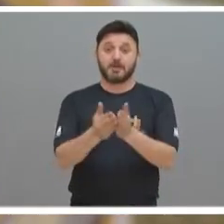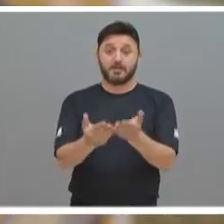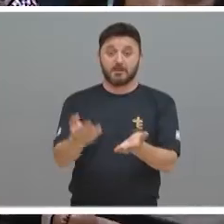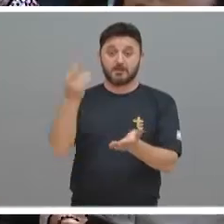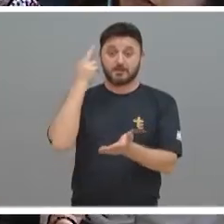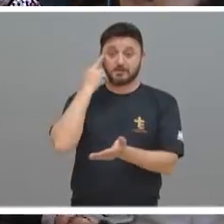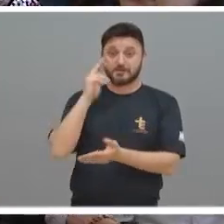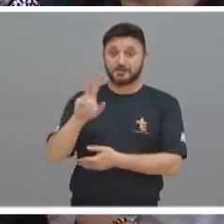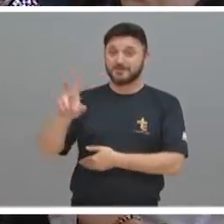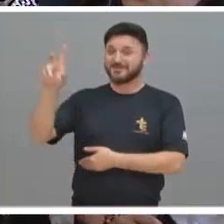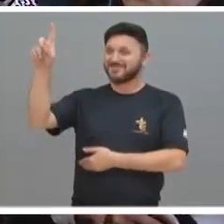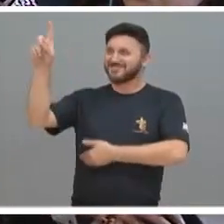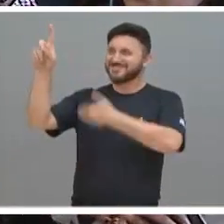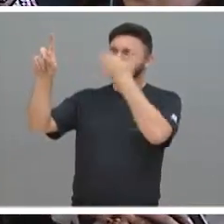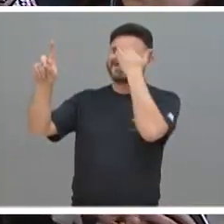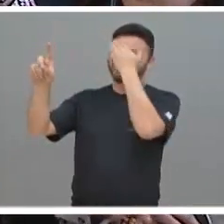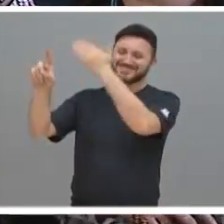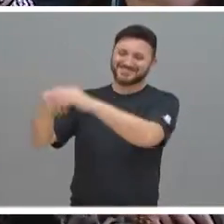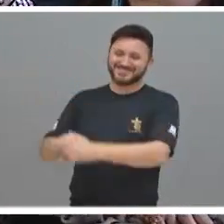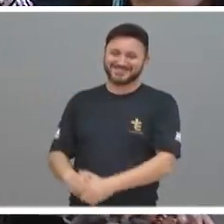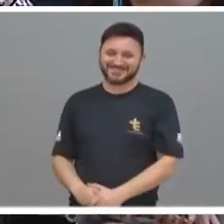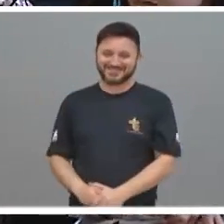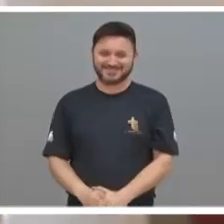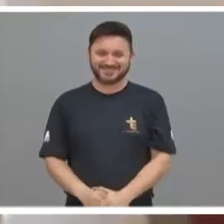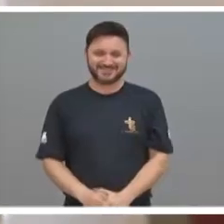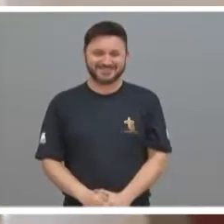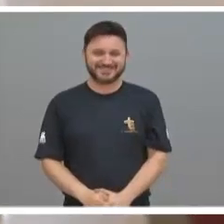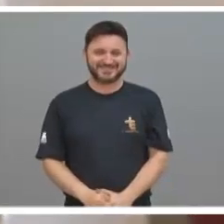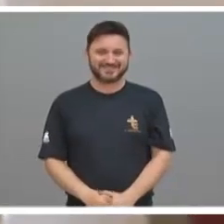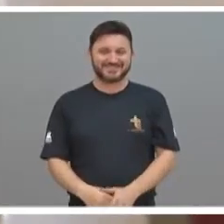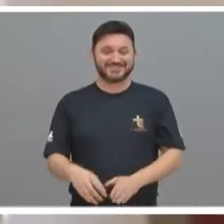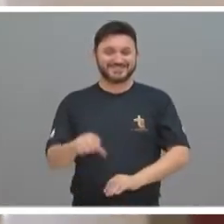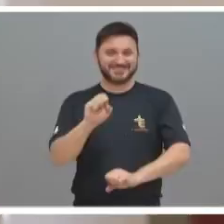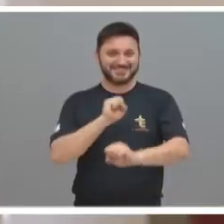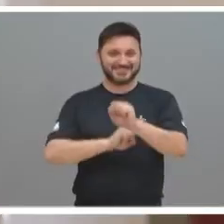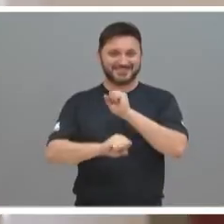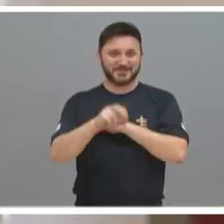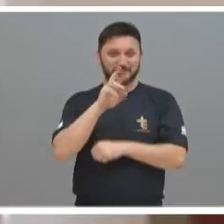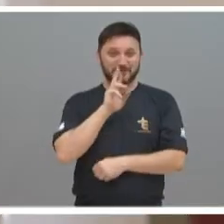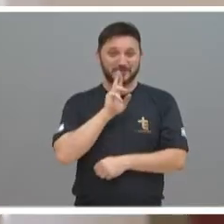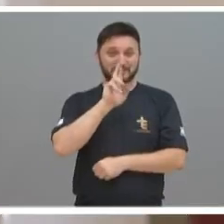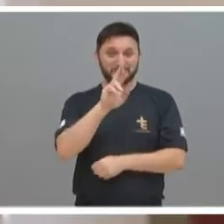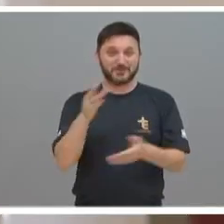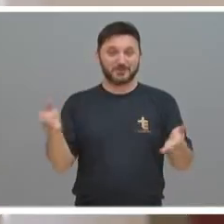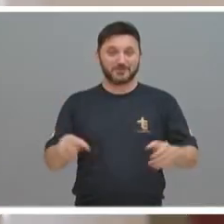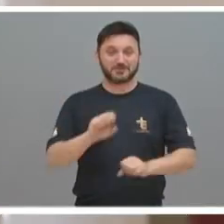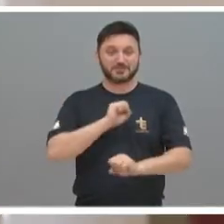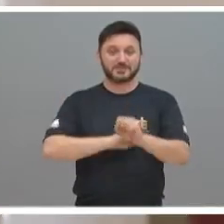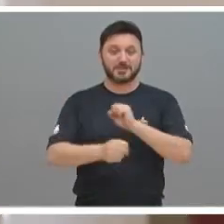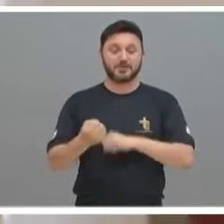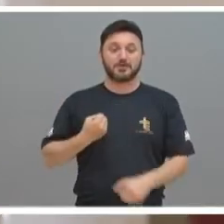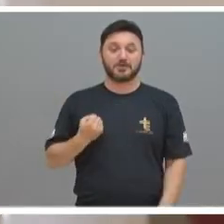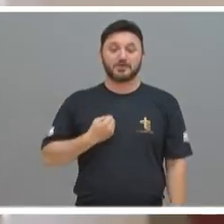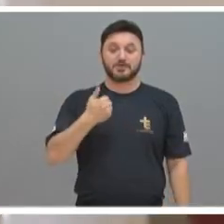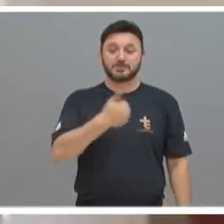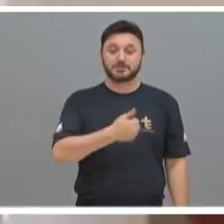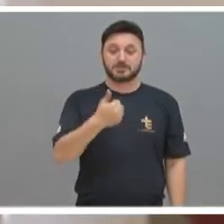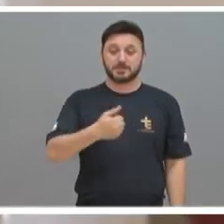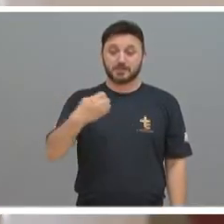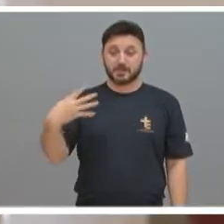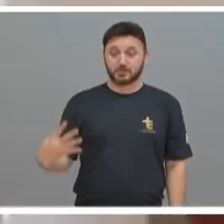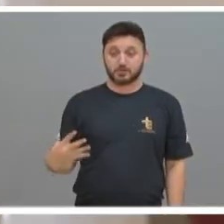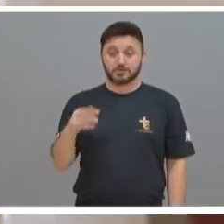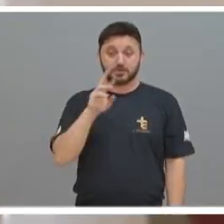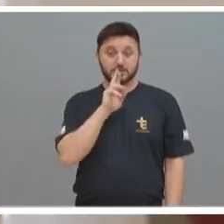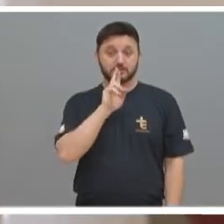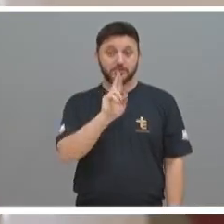do Senhor. Graças a Deus. O responsório de hoje é o Salmo 114, cuja antífona